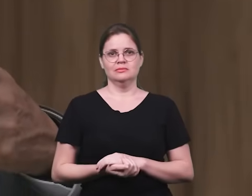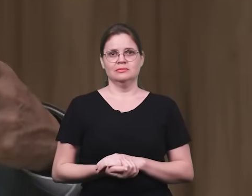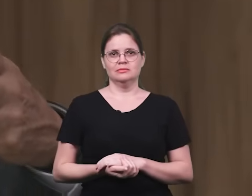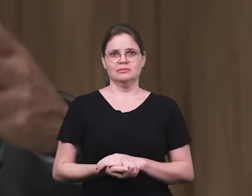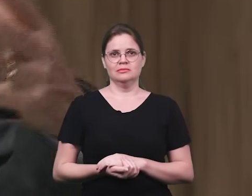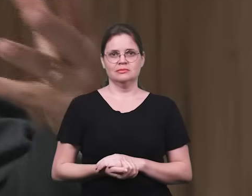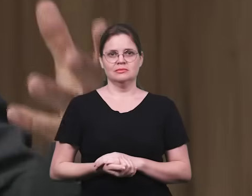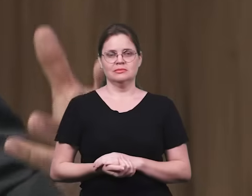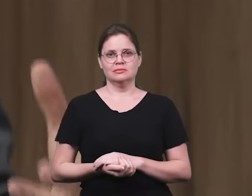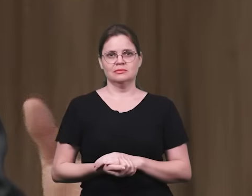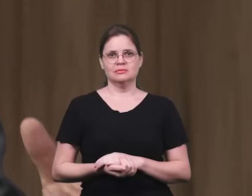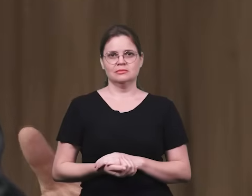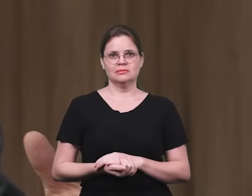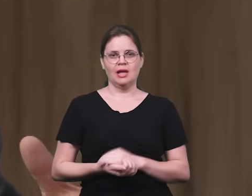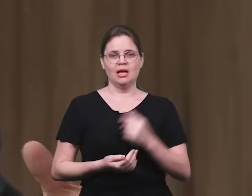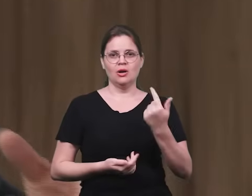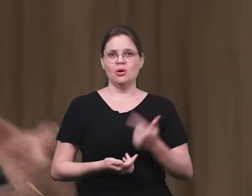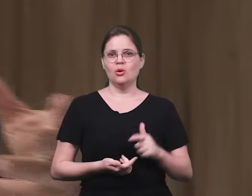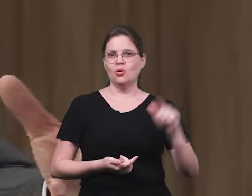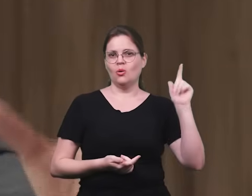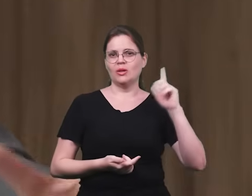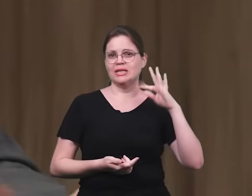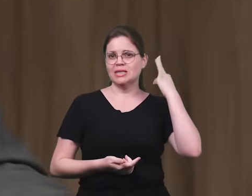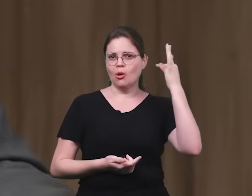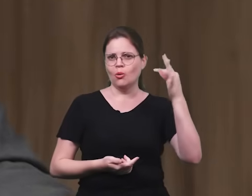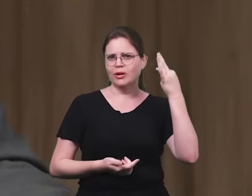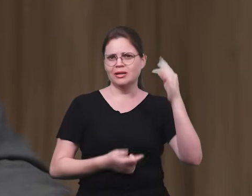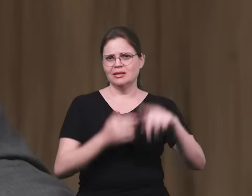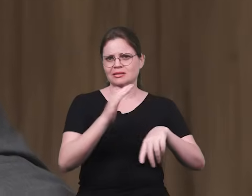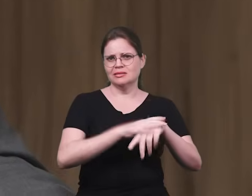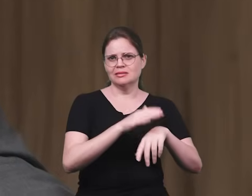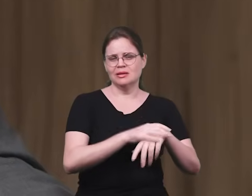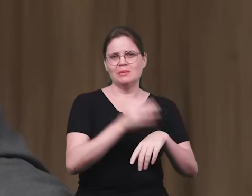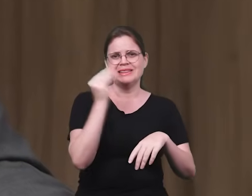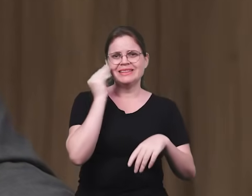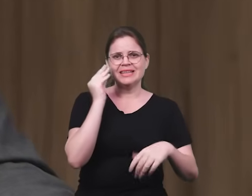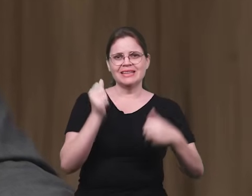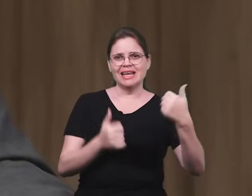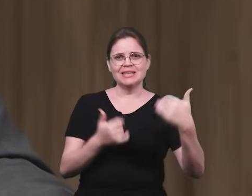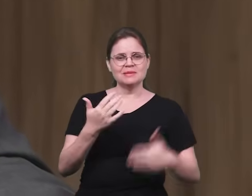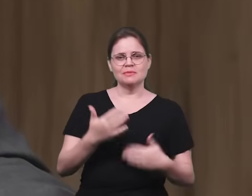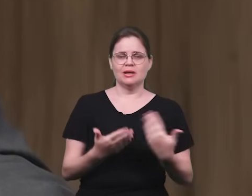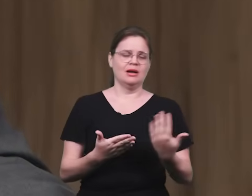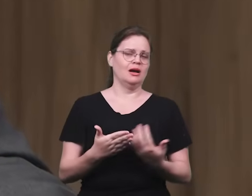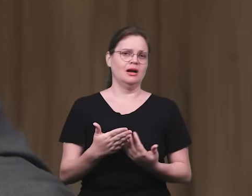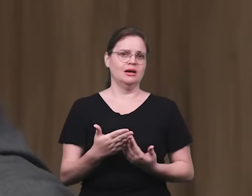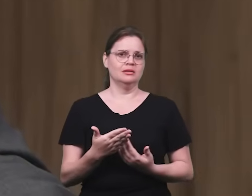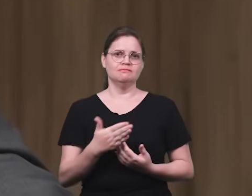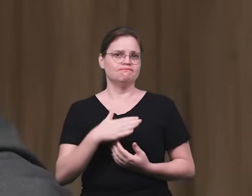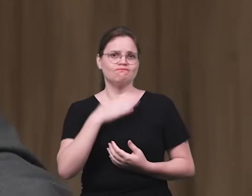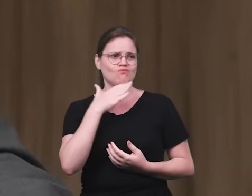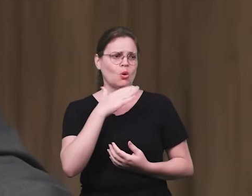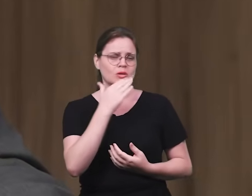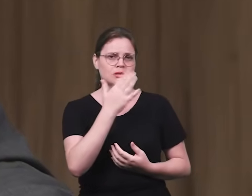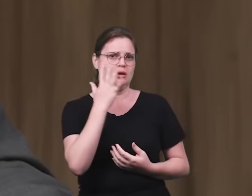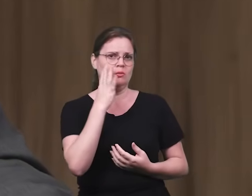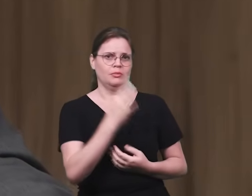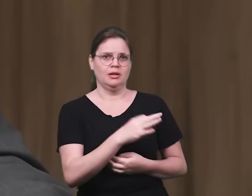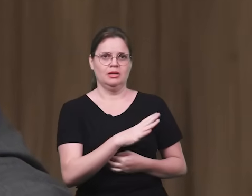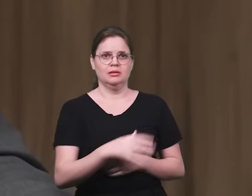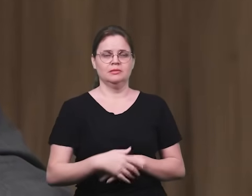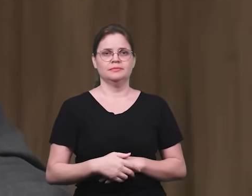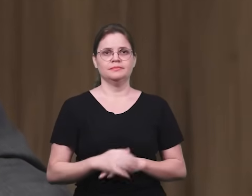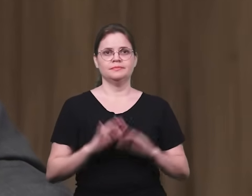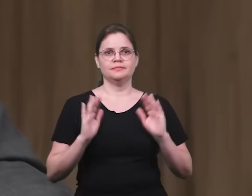essas outras histórias que são criadas no sentido de explicar esse mesmo fato. Mas o fato